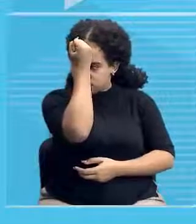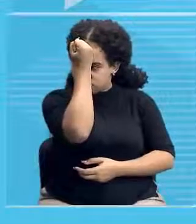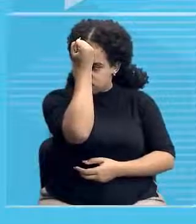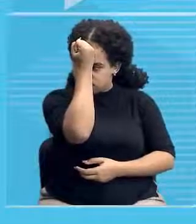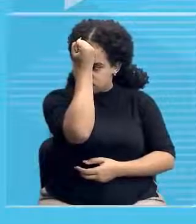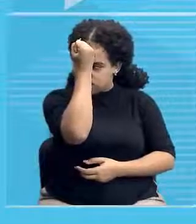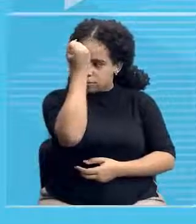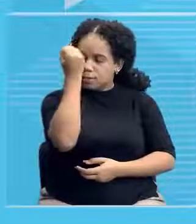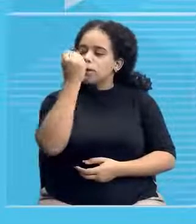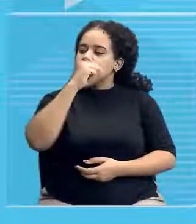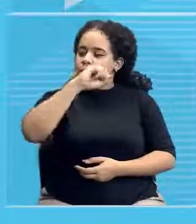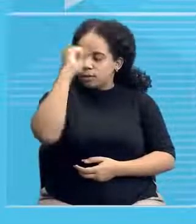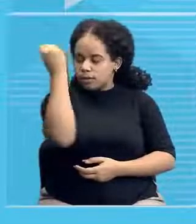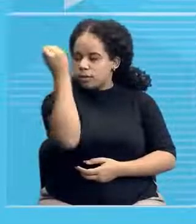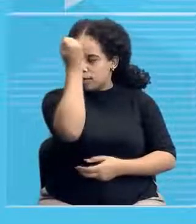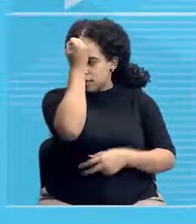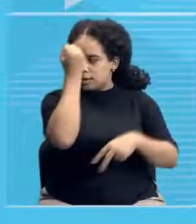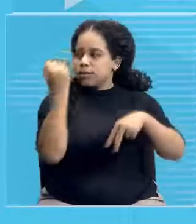Modelos